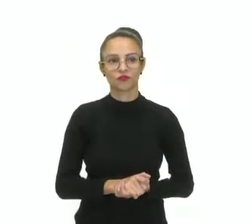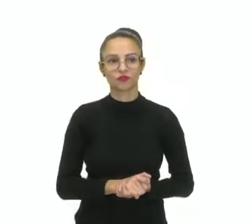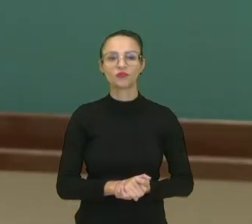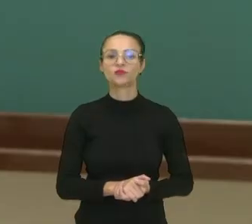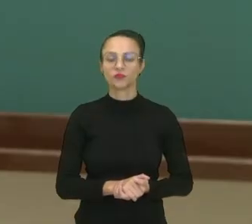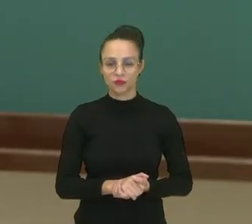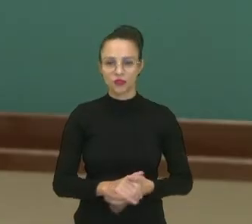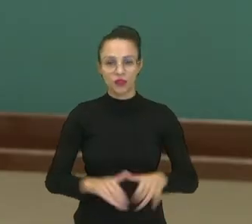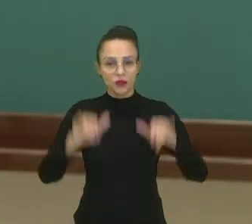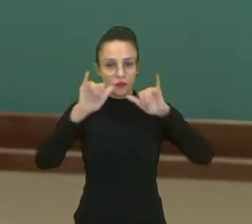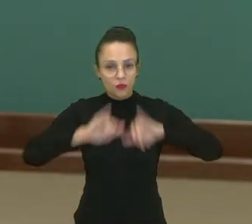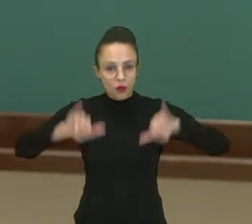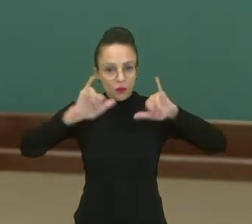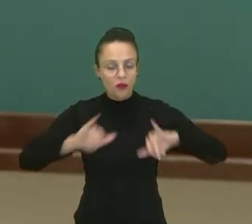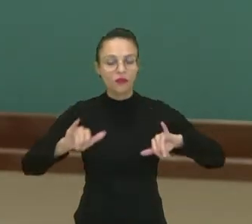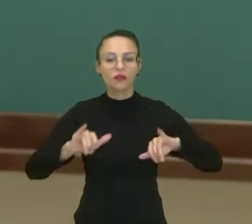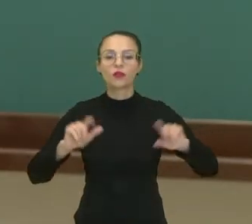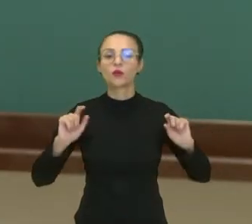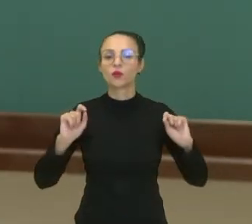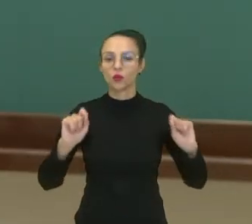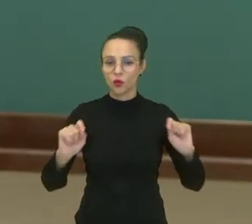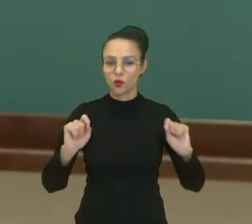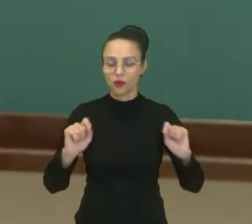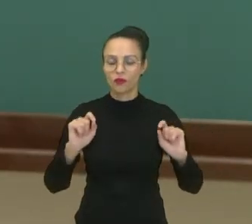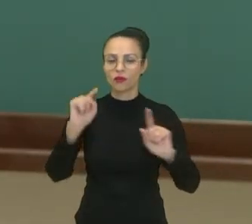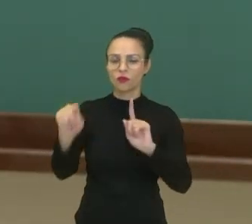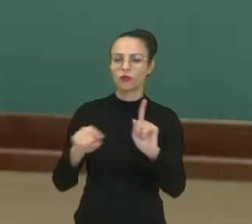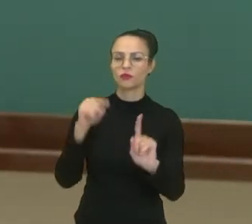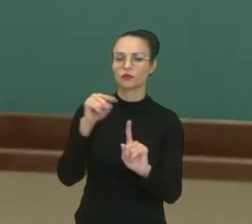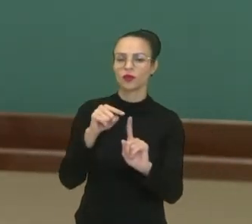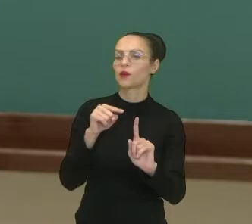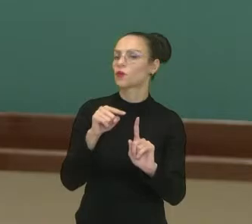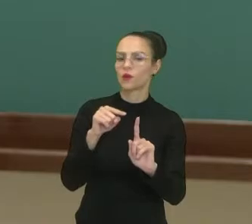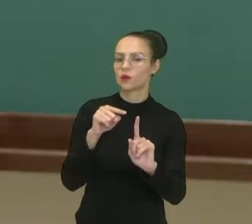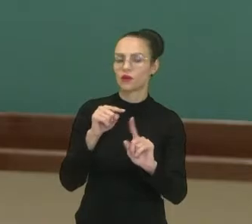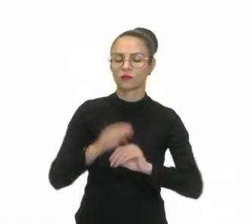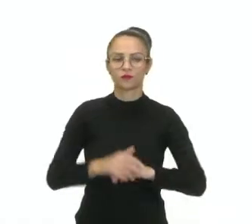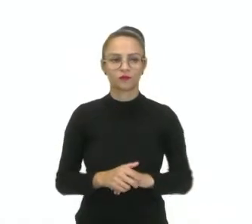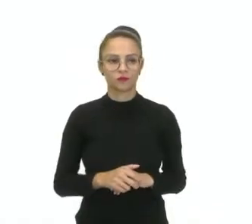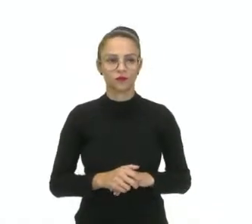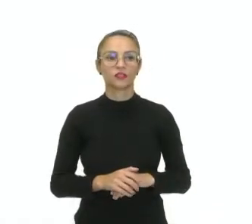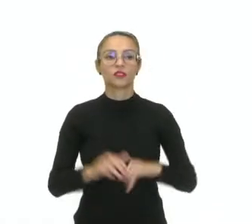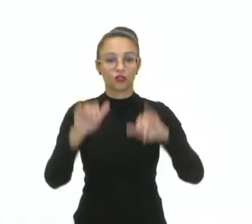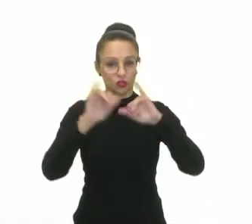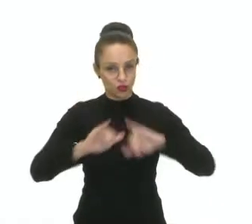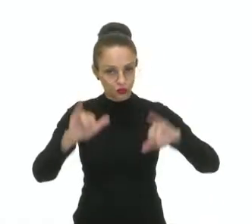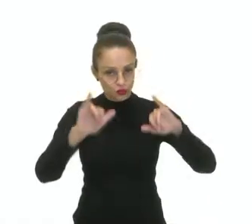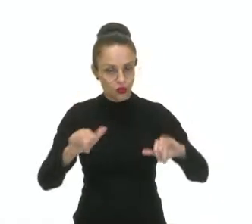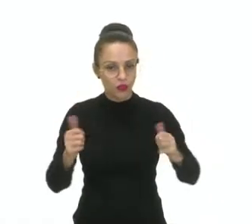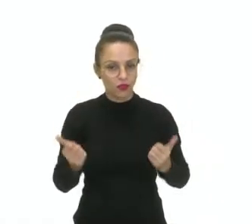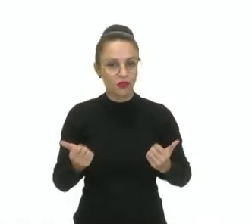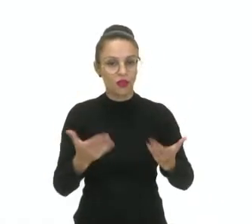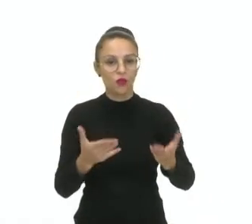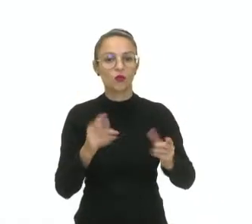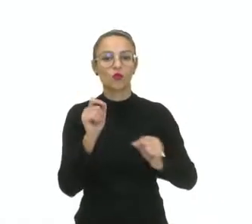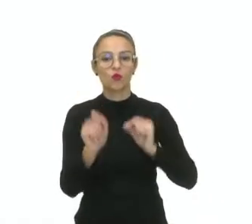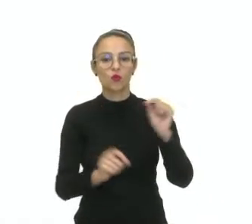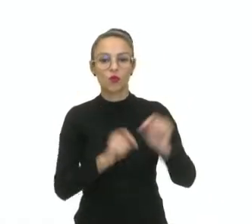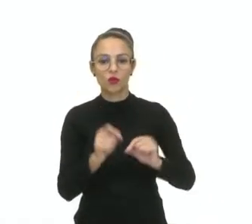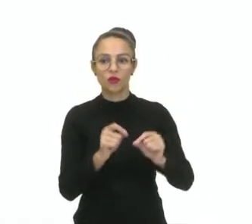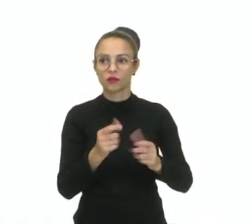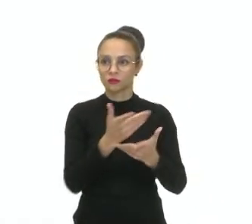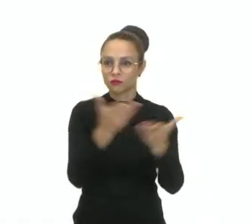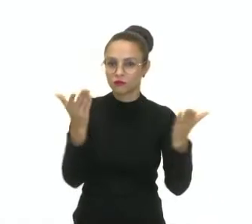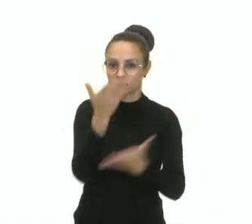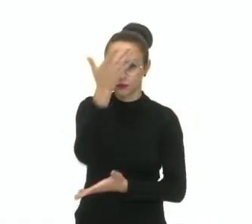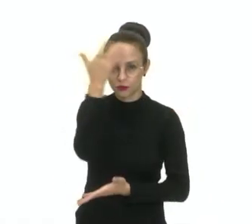A propaganda, ela tem que objetivo? Ó, divulgar e criar condições para que o mercado conheça